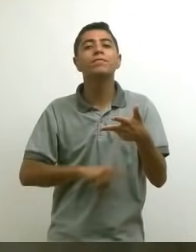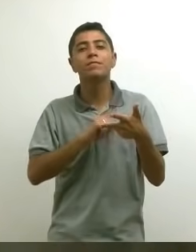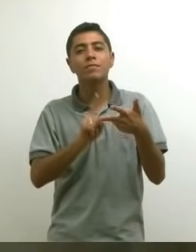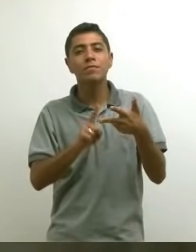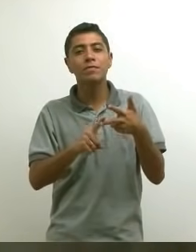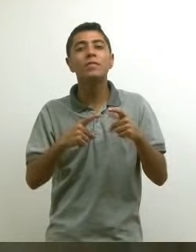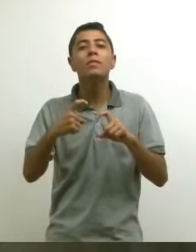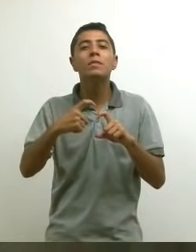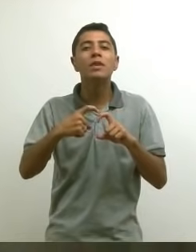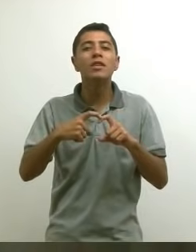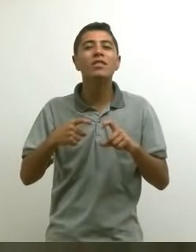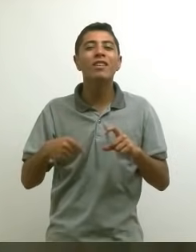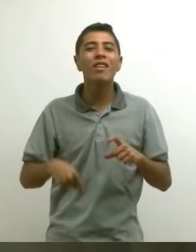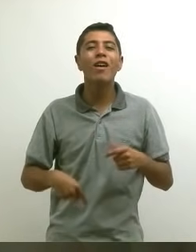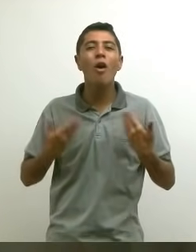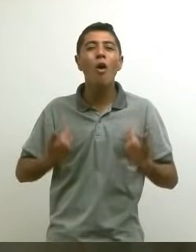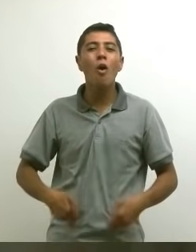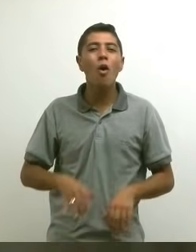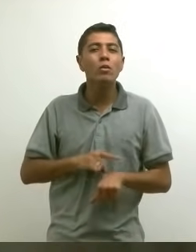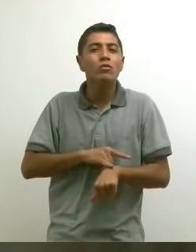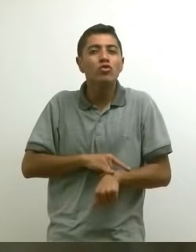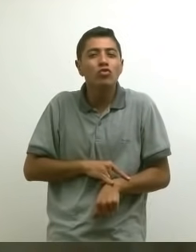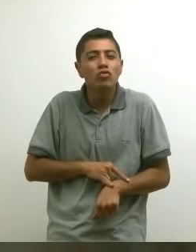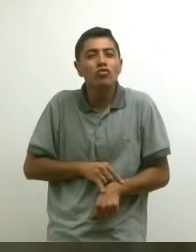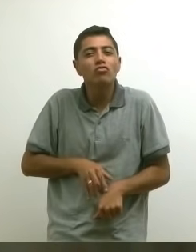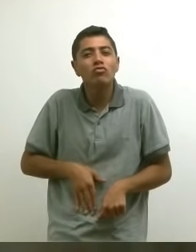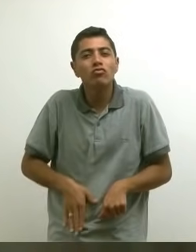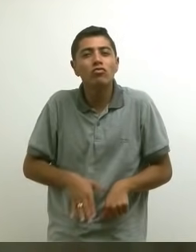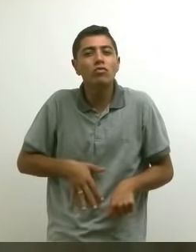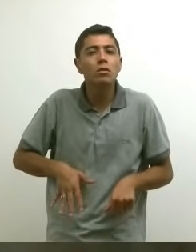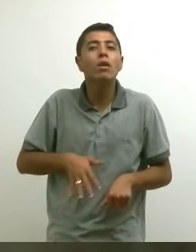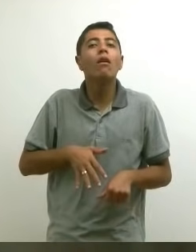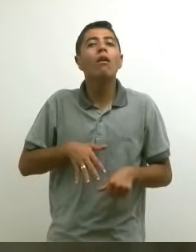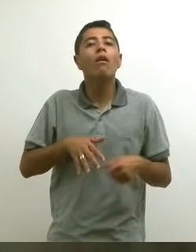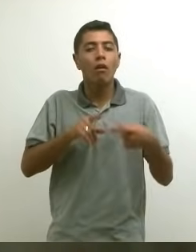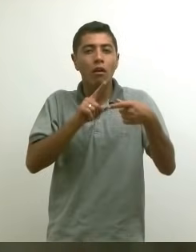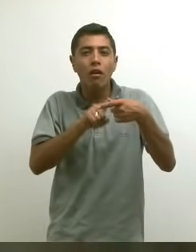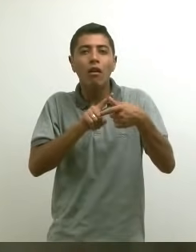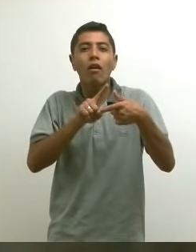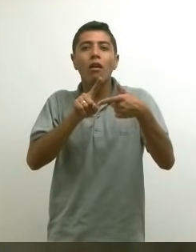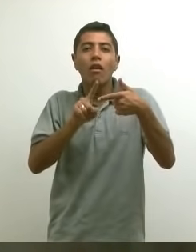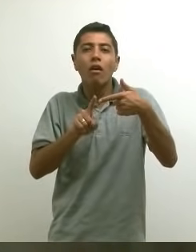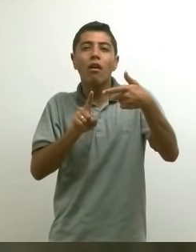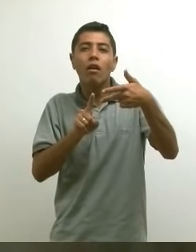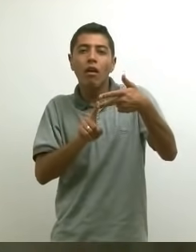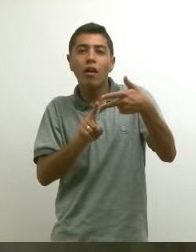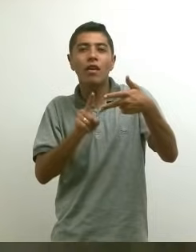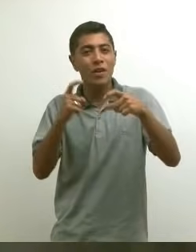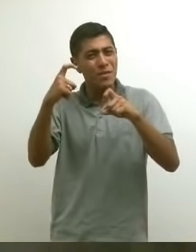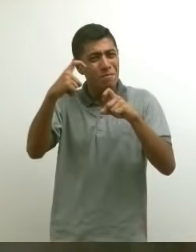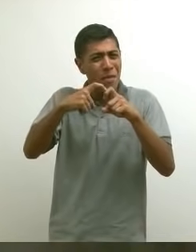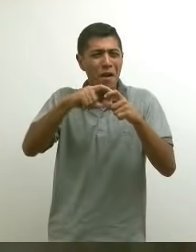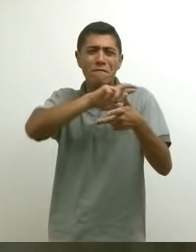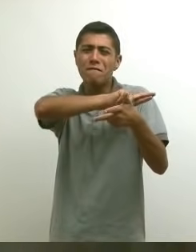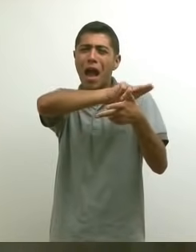pediatra ele é o clínico geral da criança portanto existem áreas da pediatria que são muito importantes na teologia puericultura que